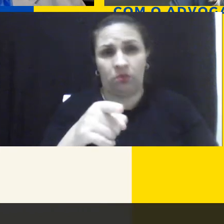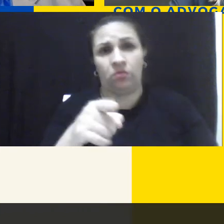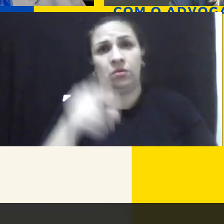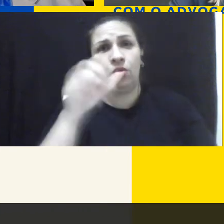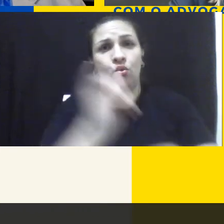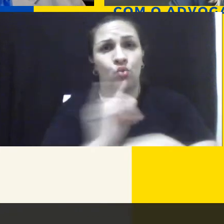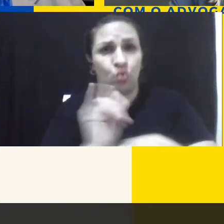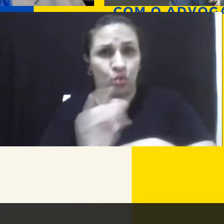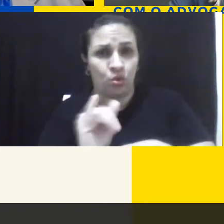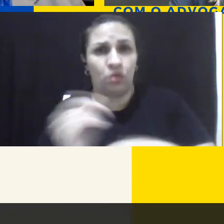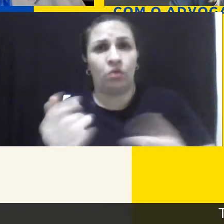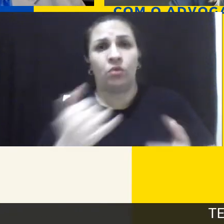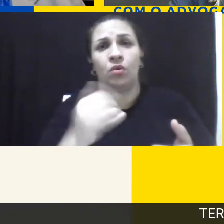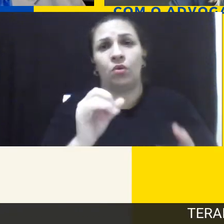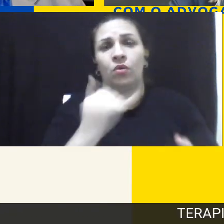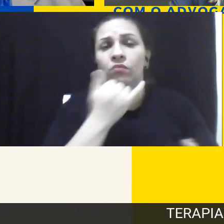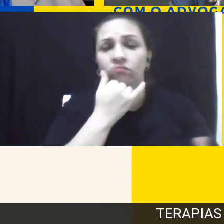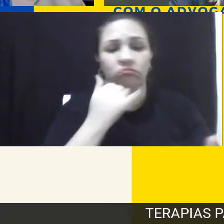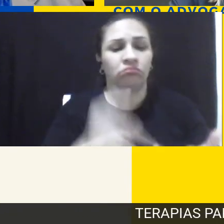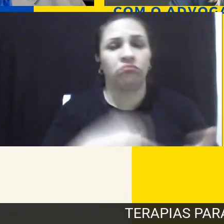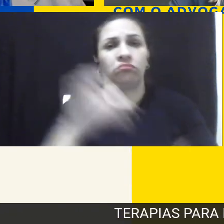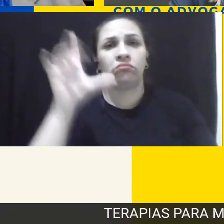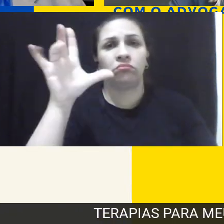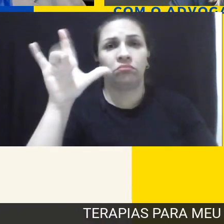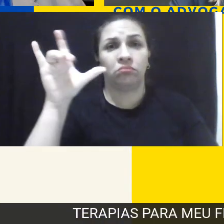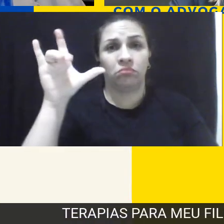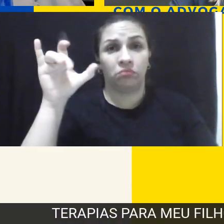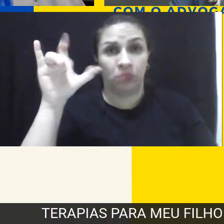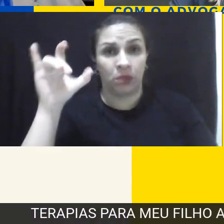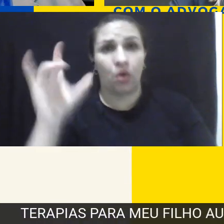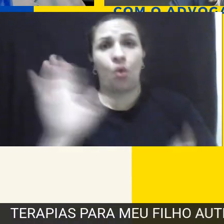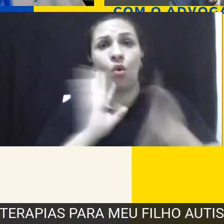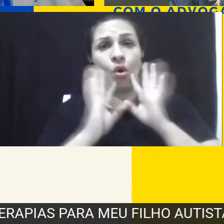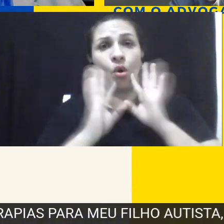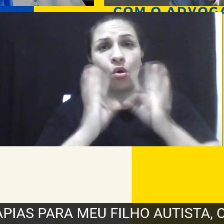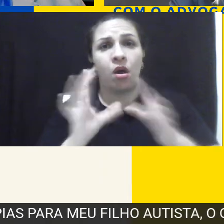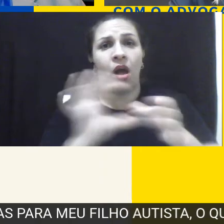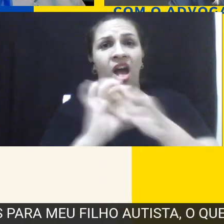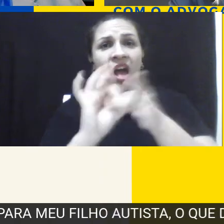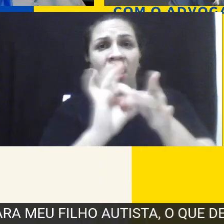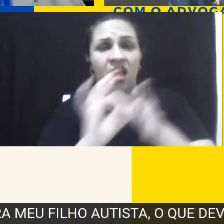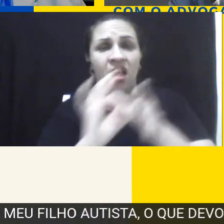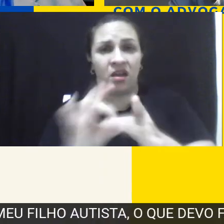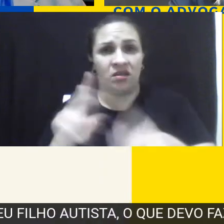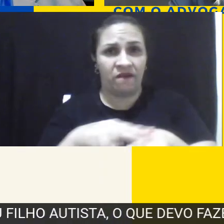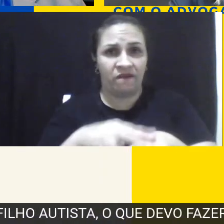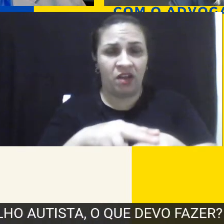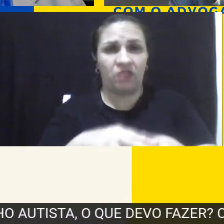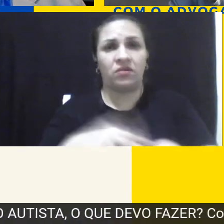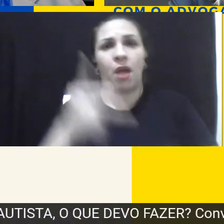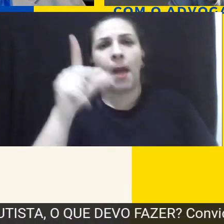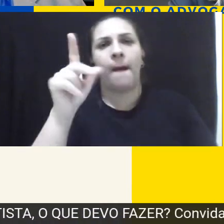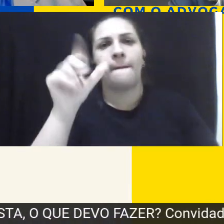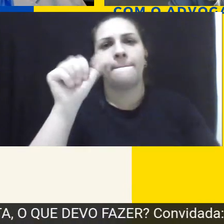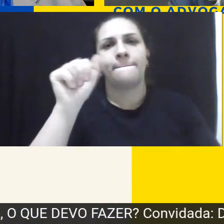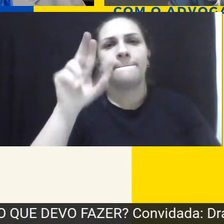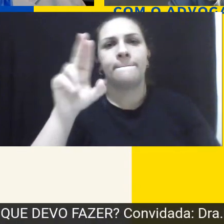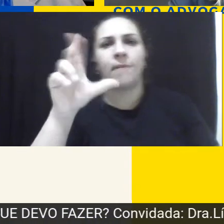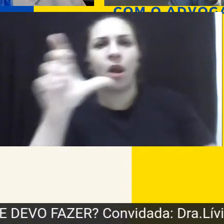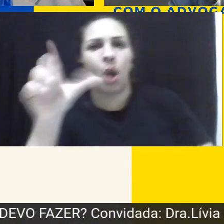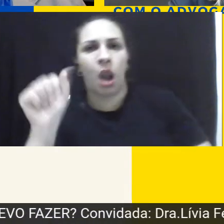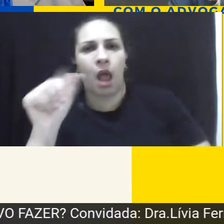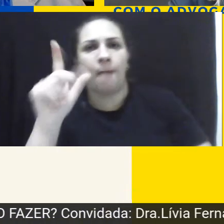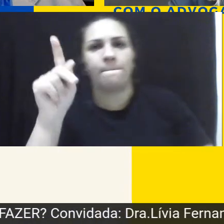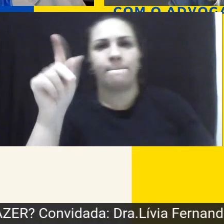YouTube, no Instagram ou no Facebook, Aliança Verde ou Paula Paz, vocês terão acesso a